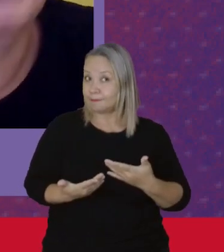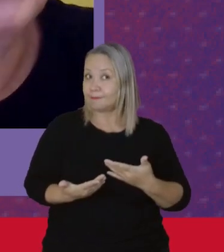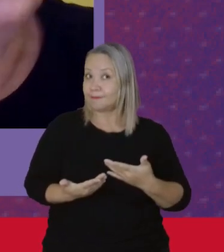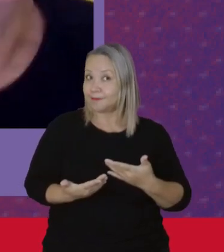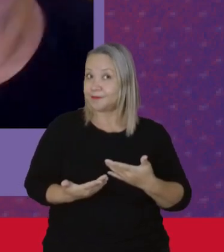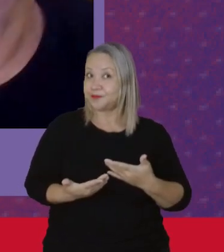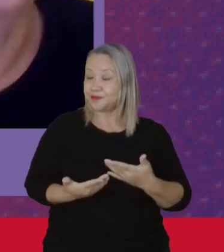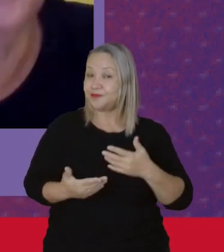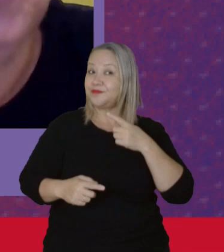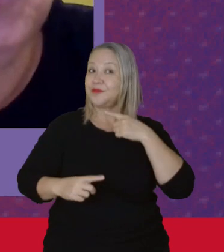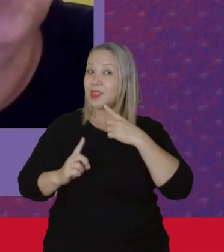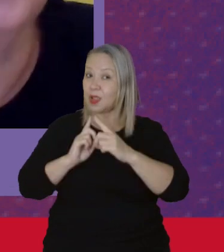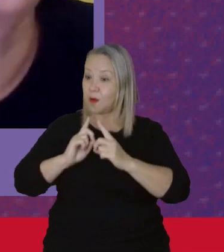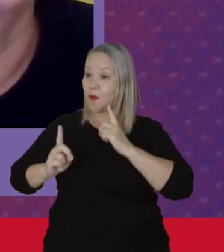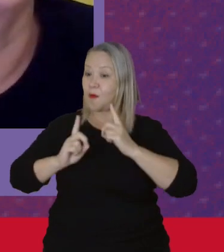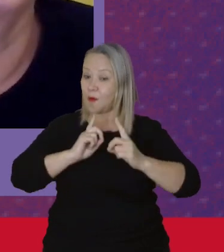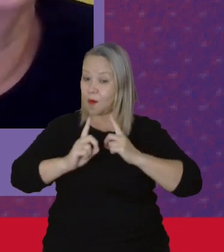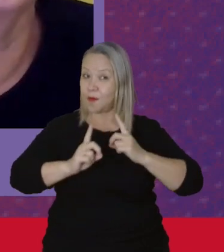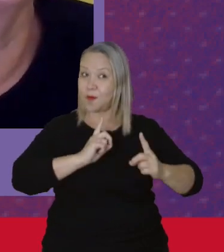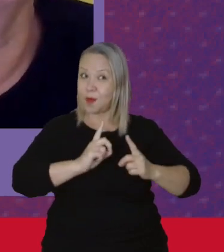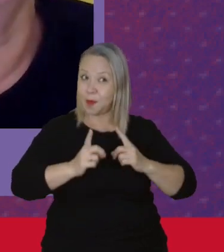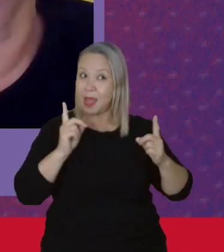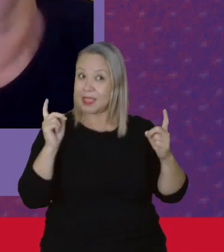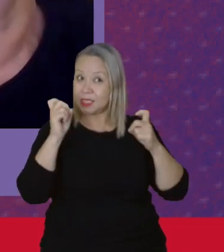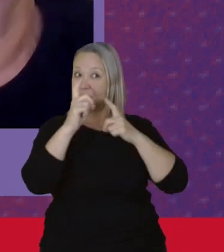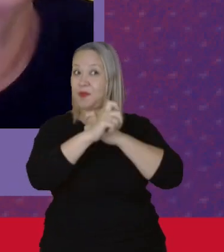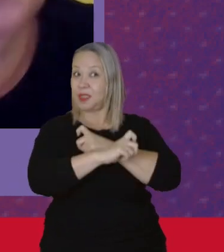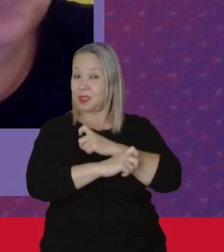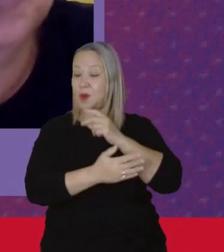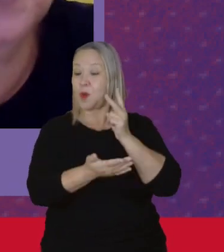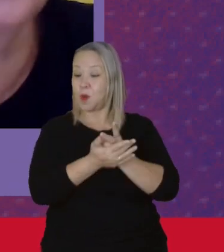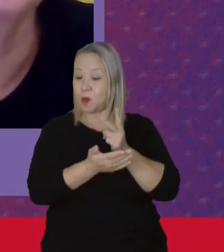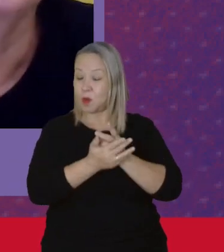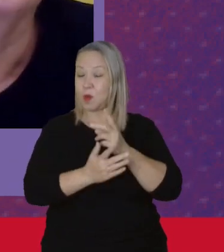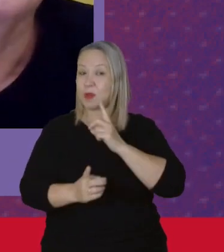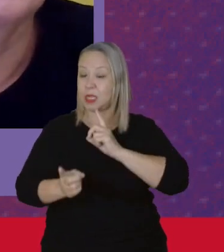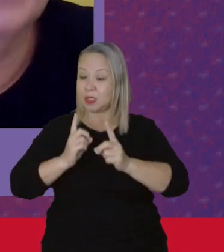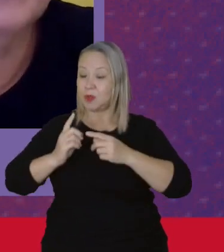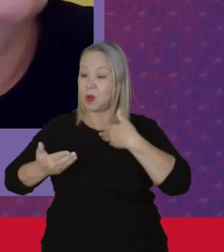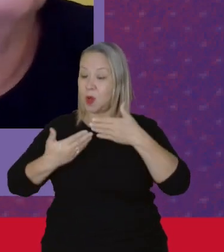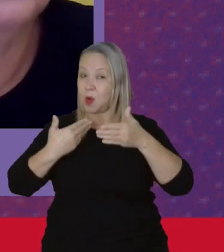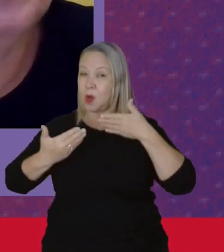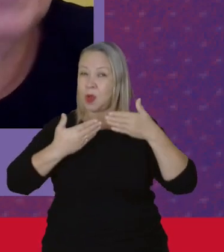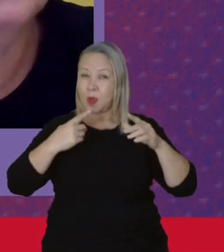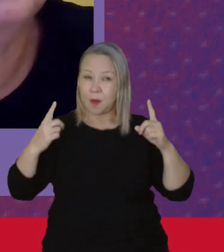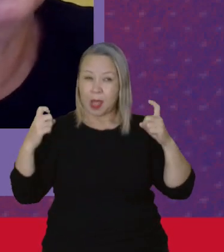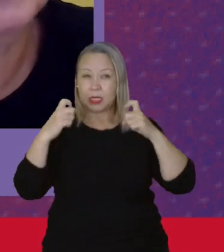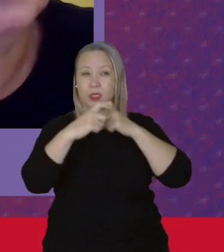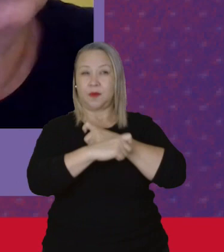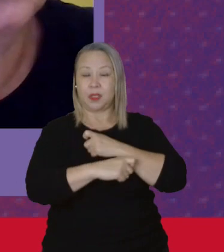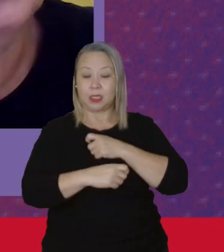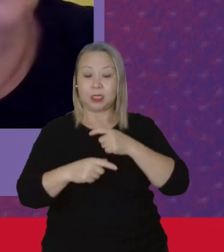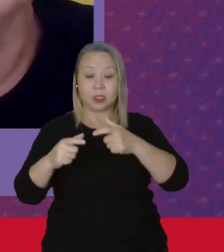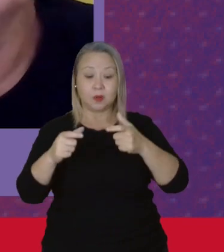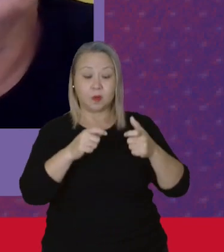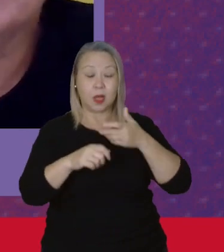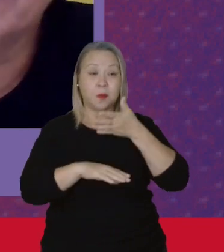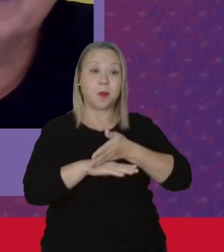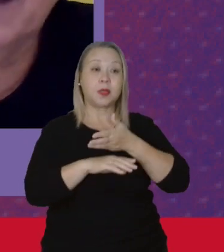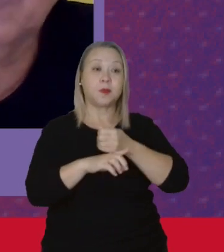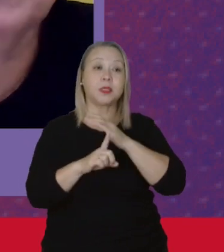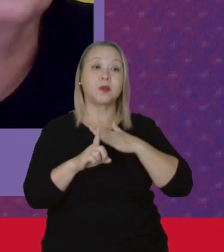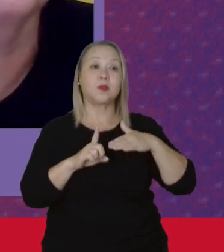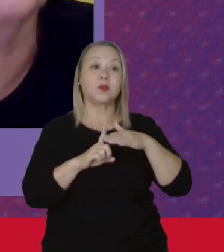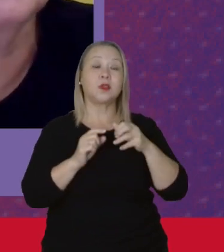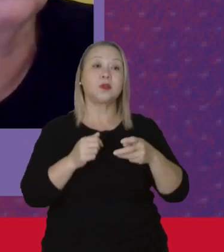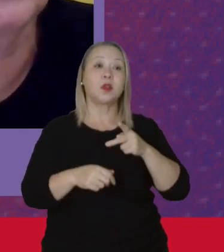um debate duro, continua sendo um debate duro, né, dentro dos espaços de participação social. Eu citei